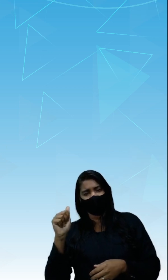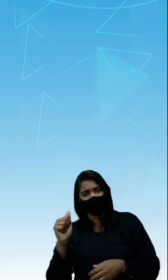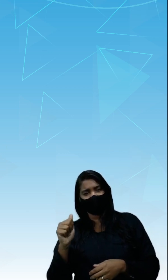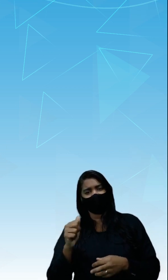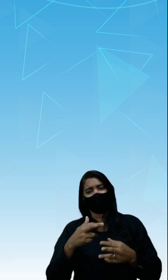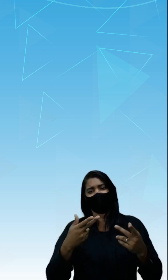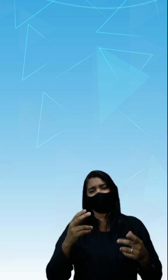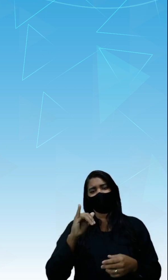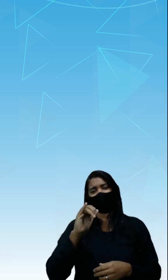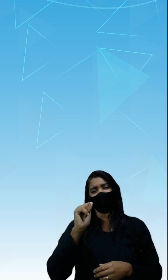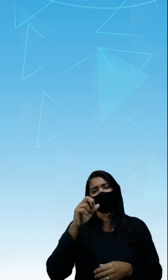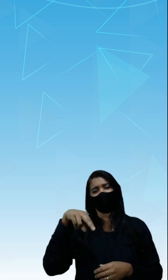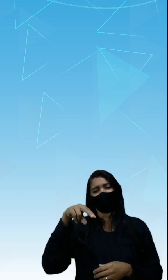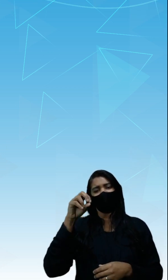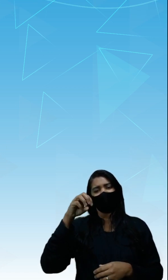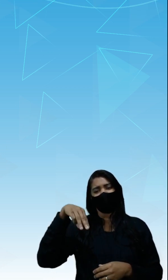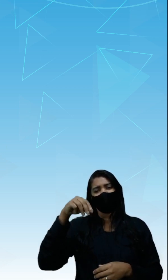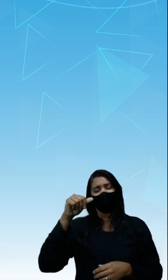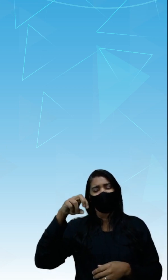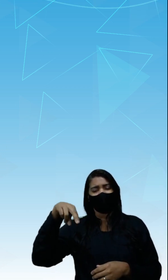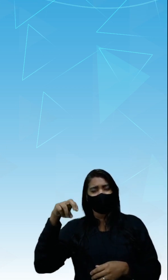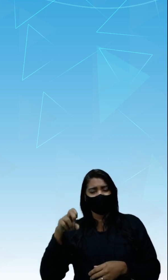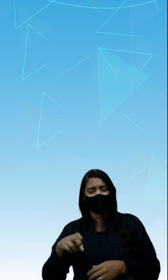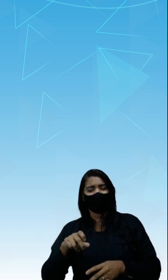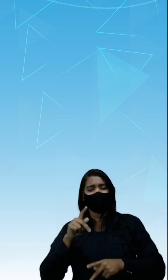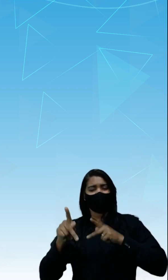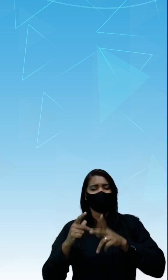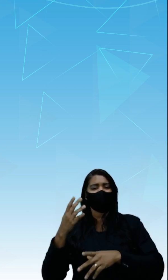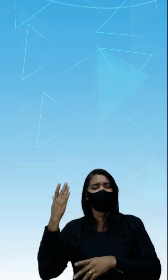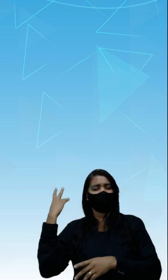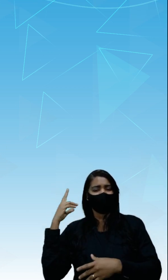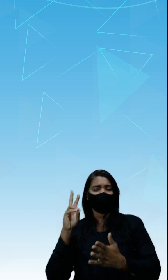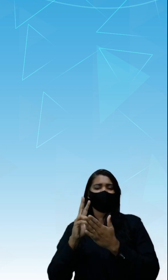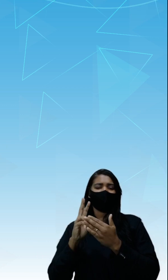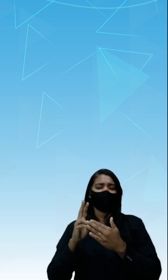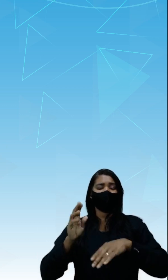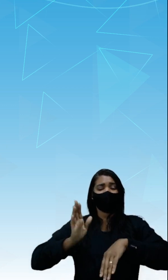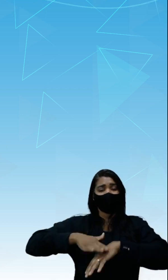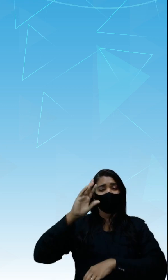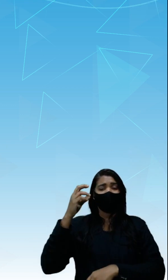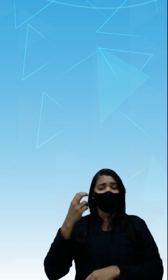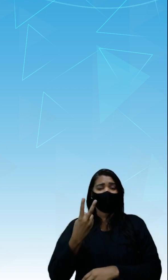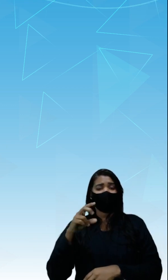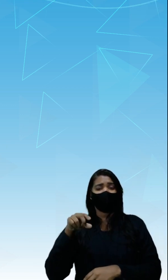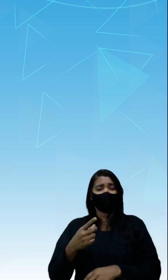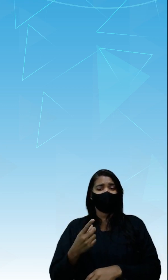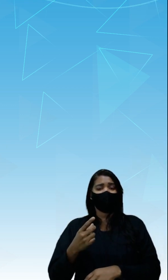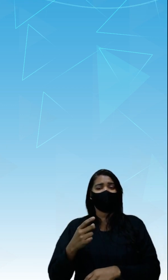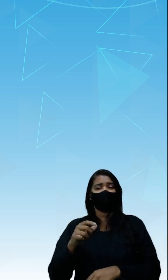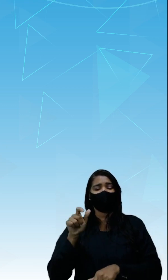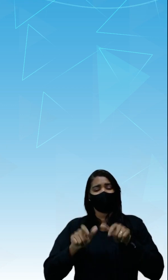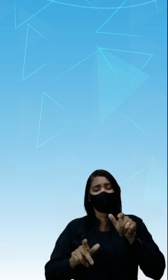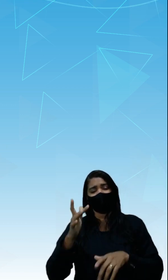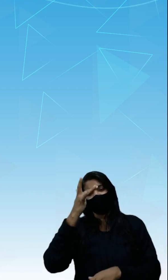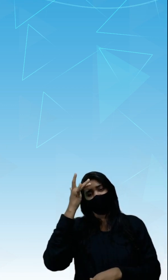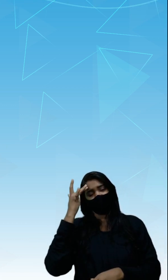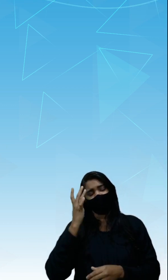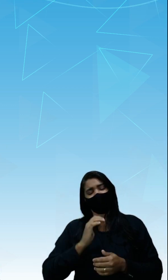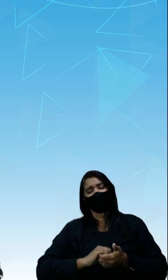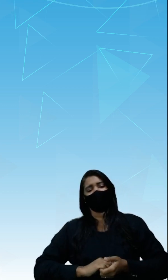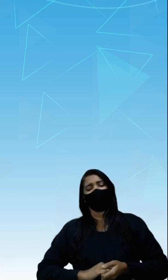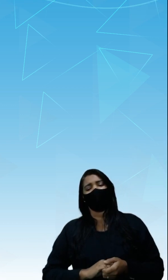o Yanomami. No passado, essa população de índio era quase mais de 2 milhões de pessoas, certo?